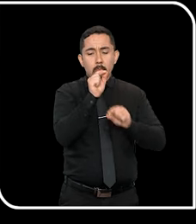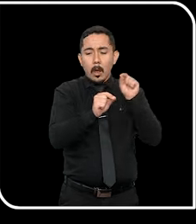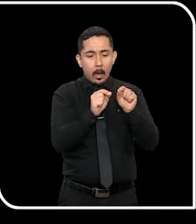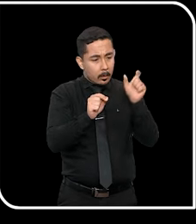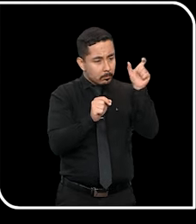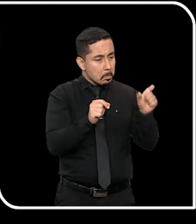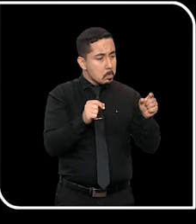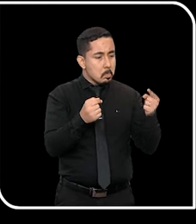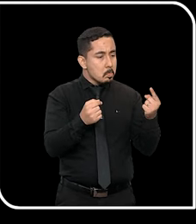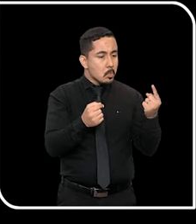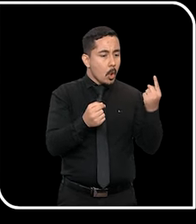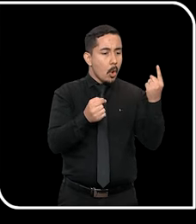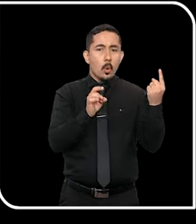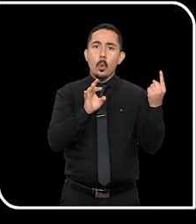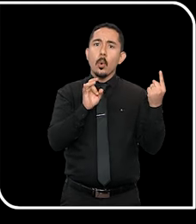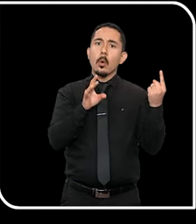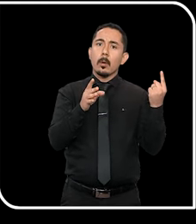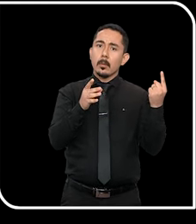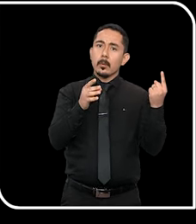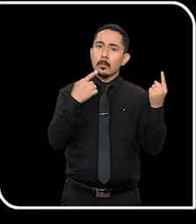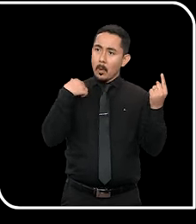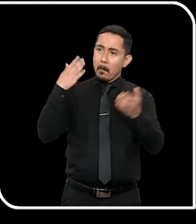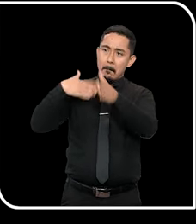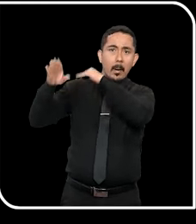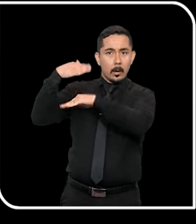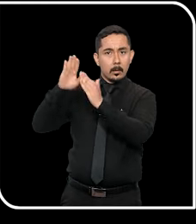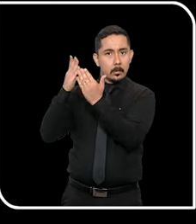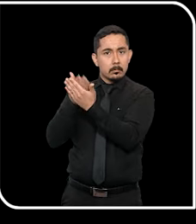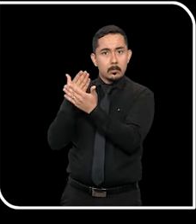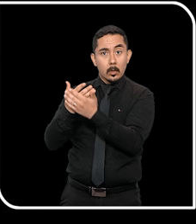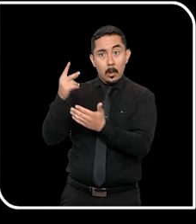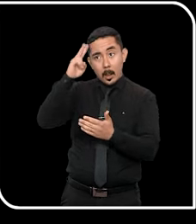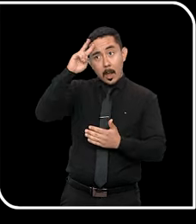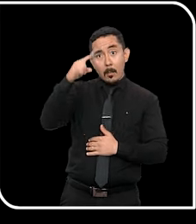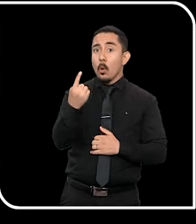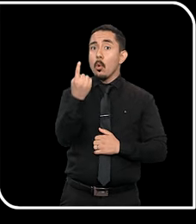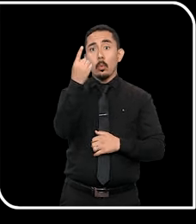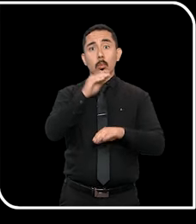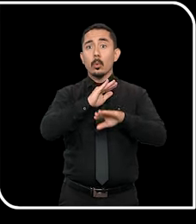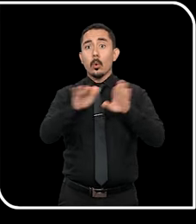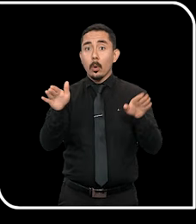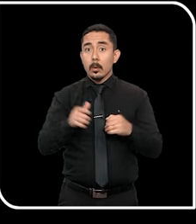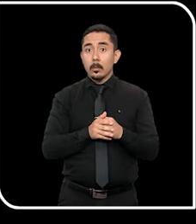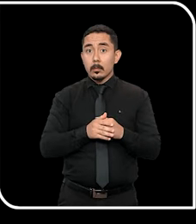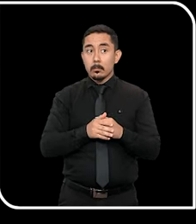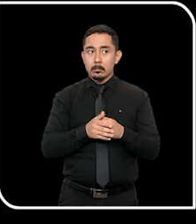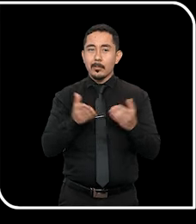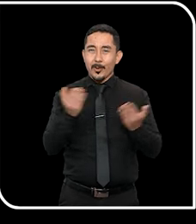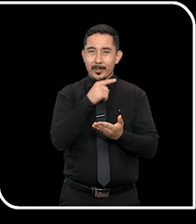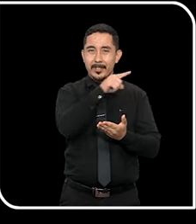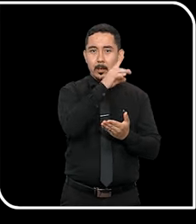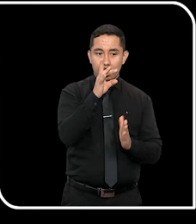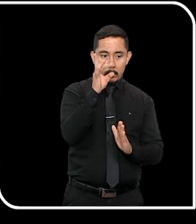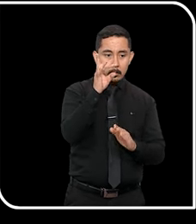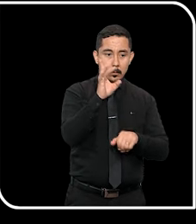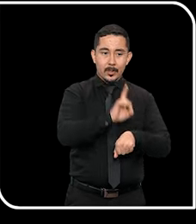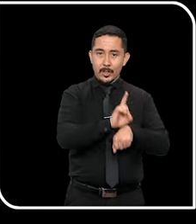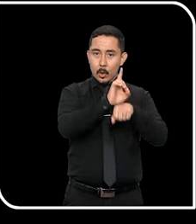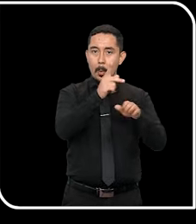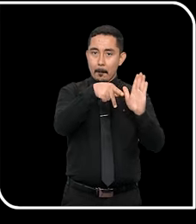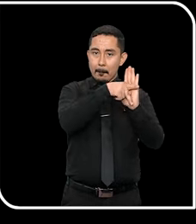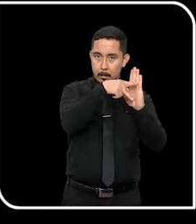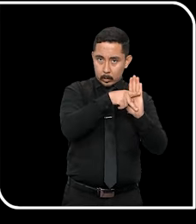amigo um amigo ao longo da minha jornada escolar com um amigo com deficiência ele inclusive é diretor de cinema